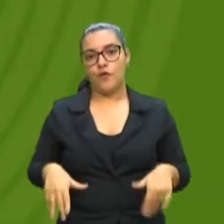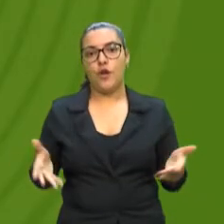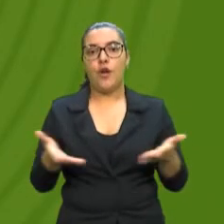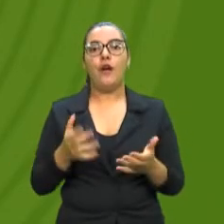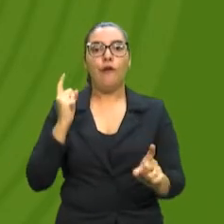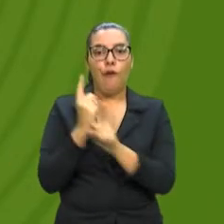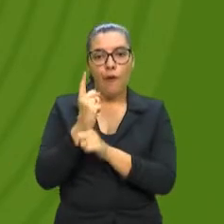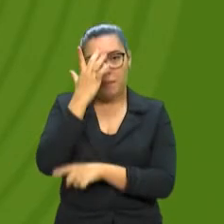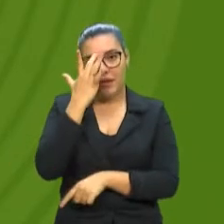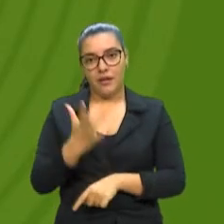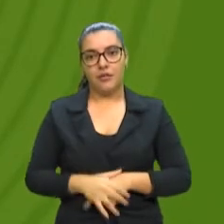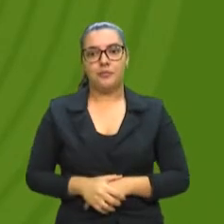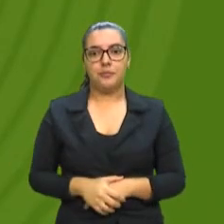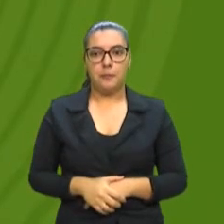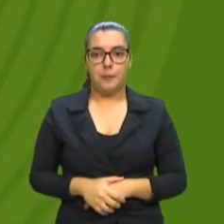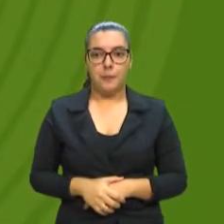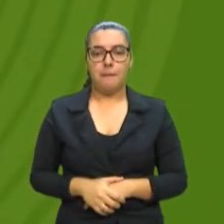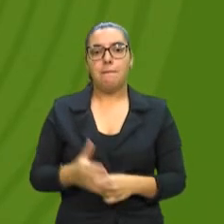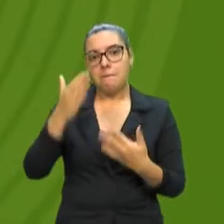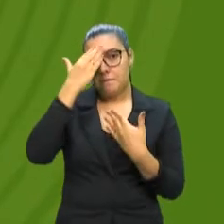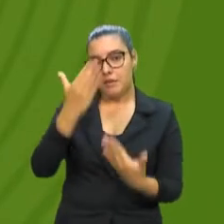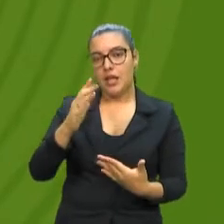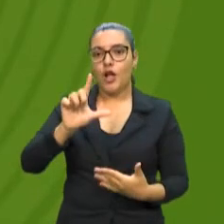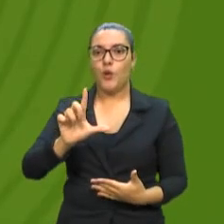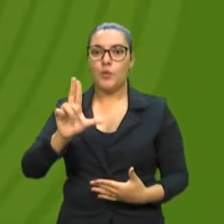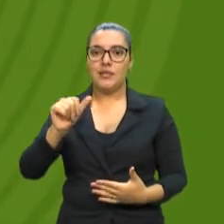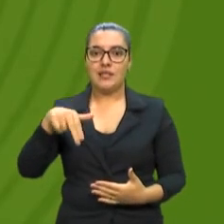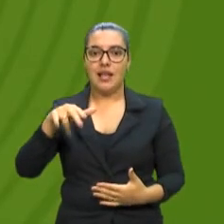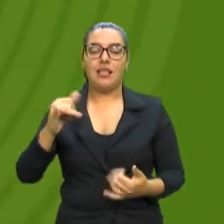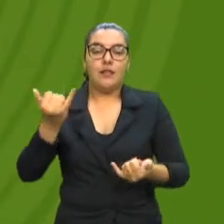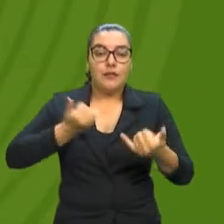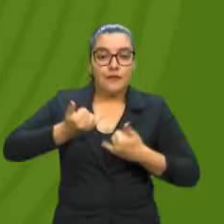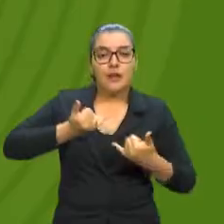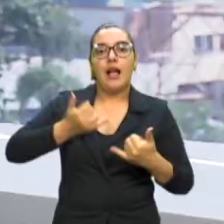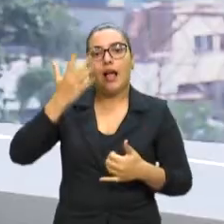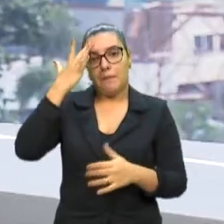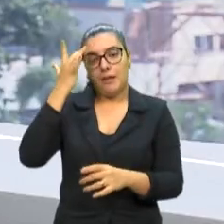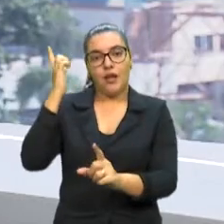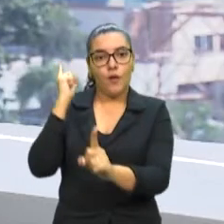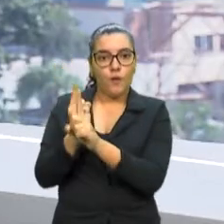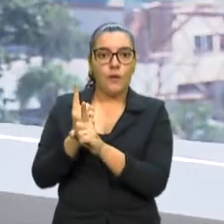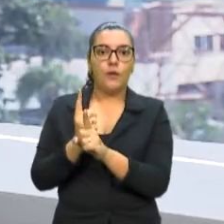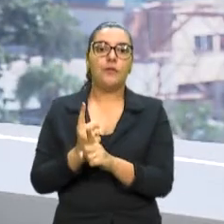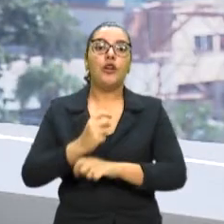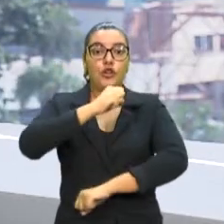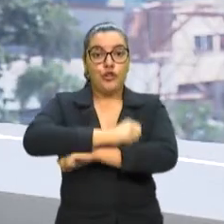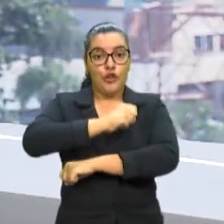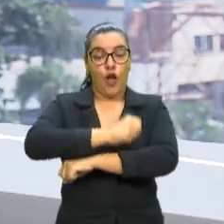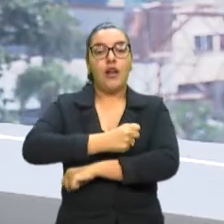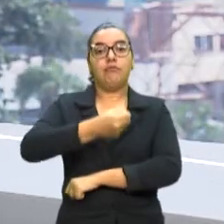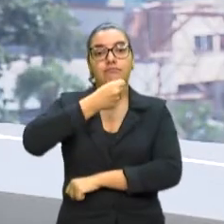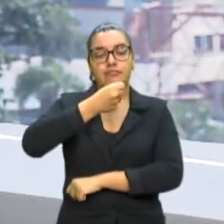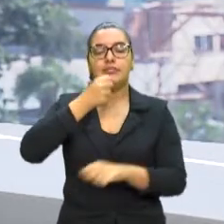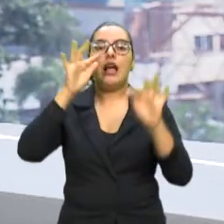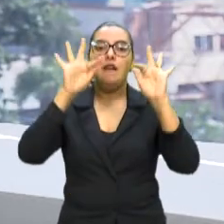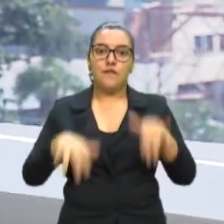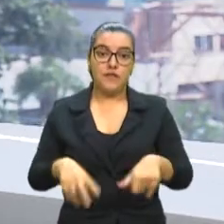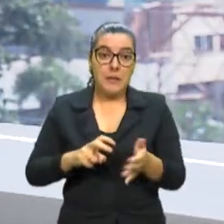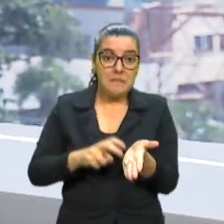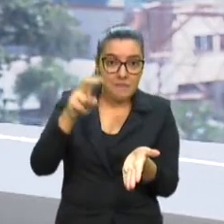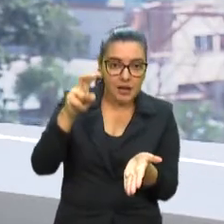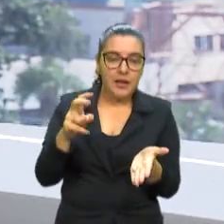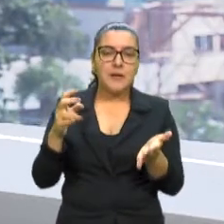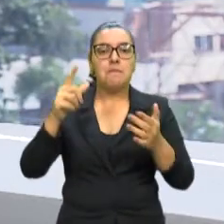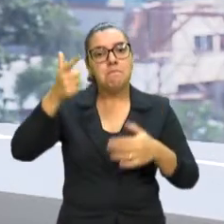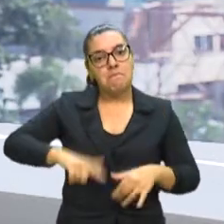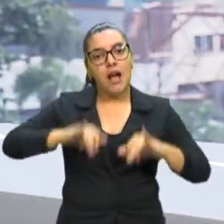amanhã. Obrigado, viu, Luciana, pelas suas informações. Até amanhã. O primeiro expediente está terminando. Mais notícias no